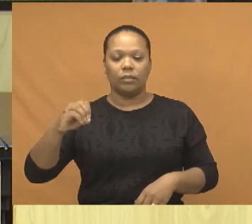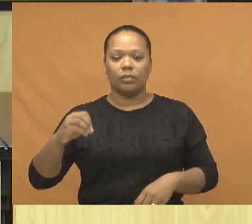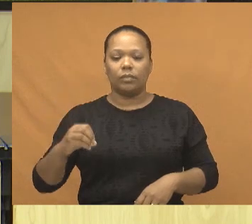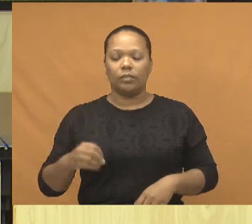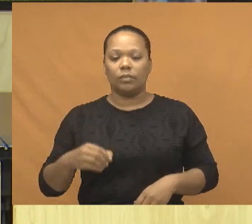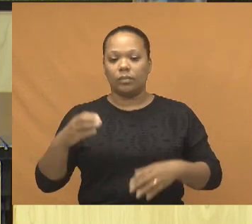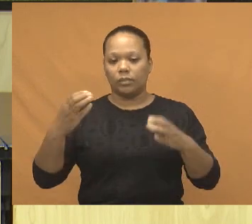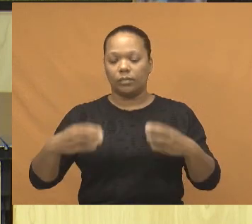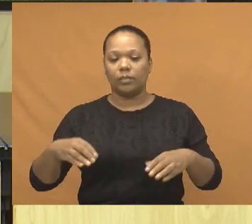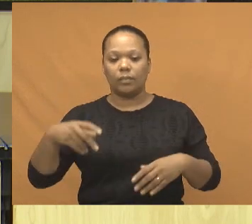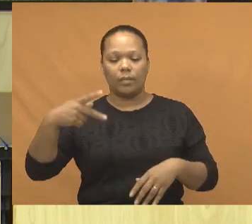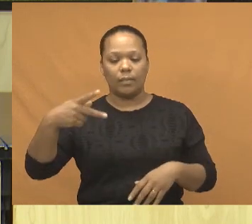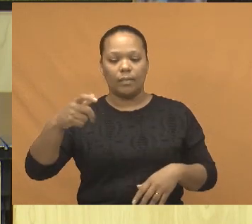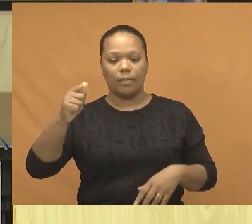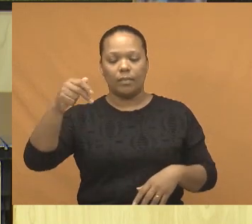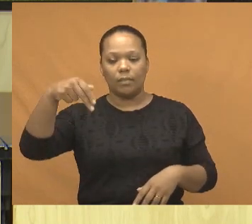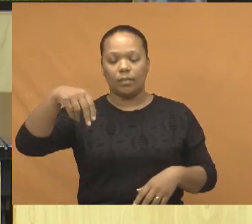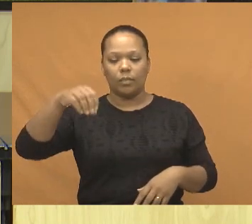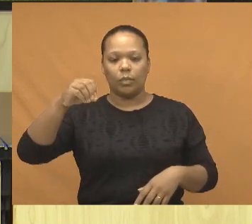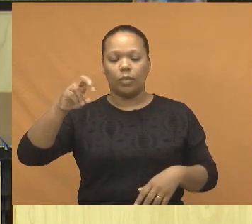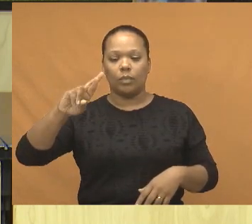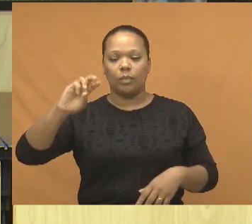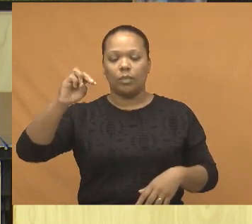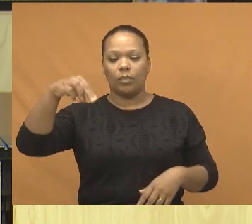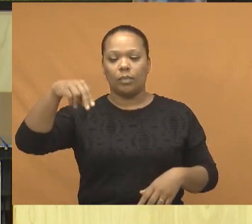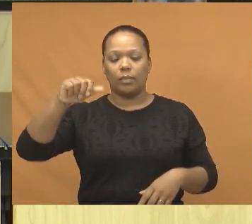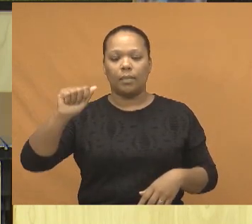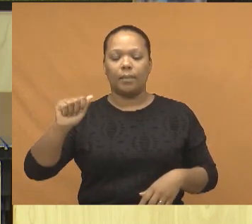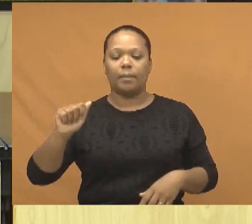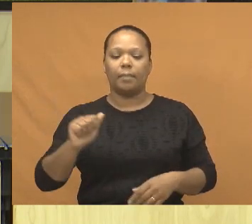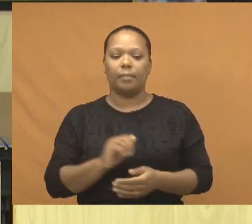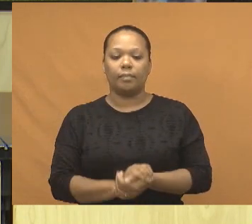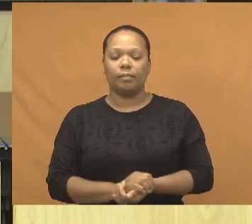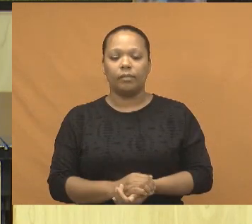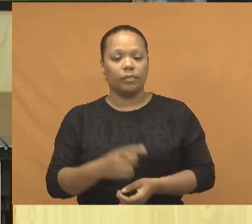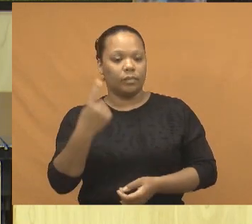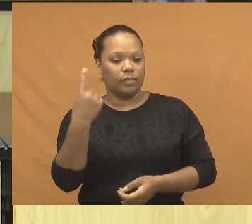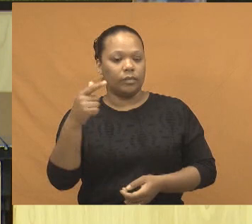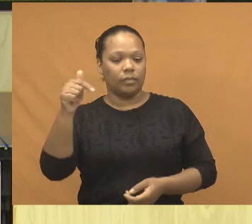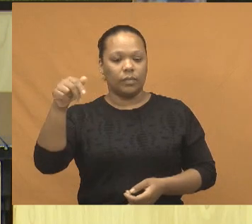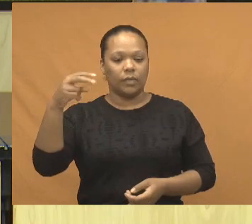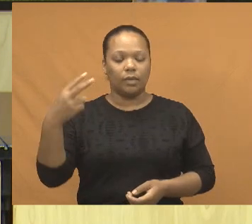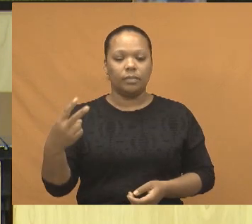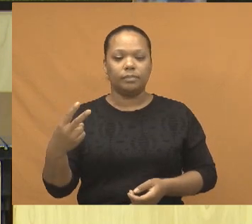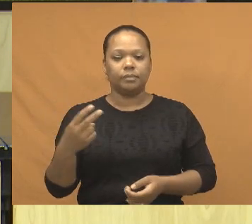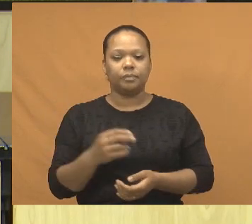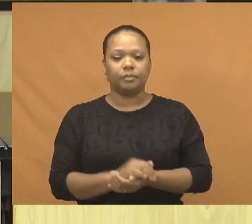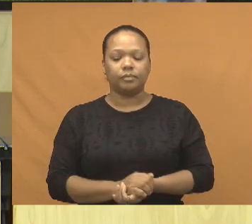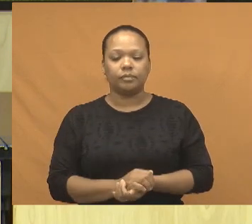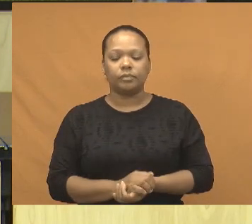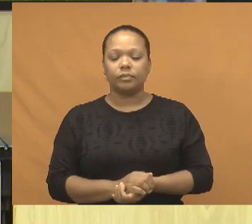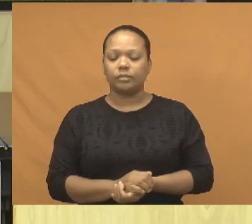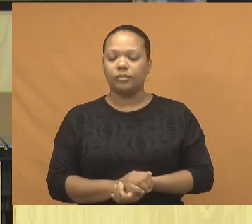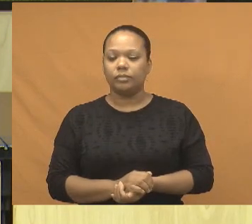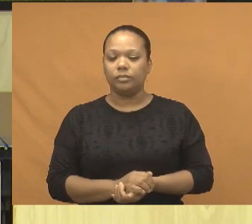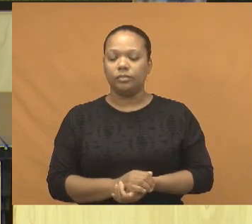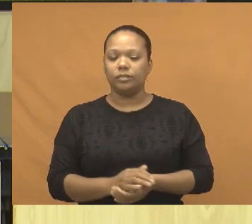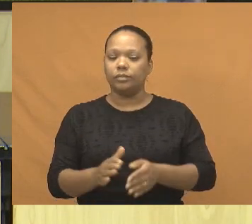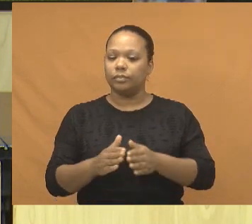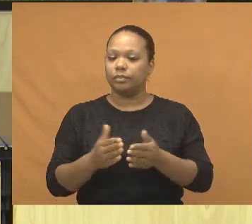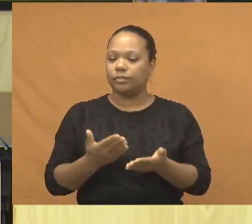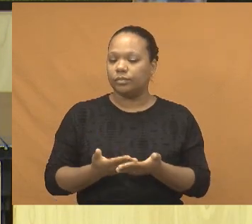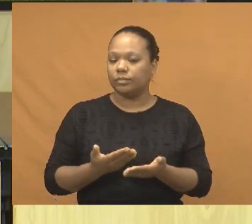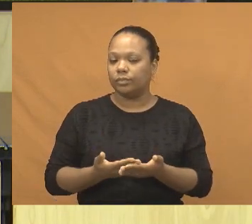município. Autoria, vereador Paulinho do Esporte. Requerimento 172. Requeremos ao excelentíssimo